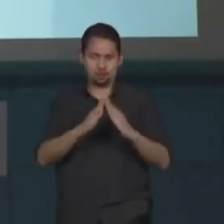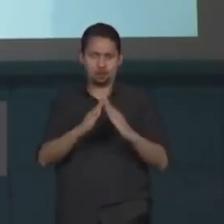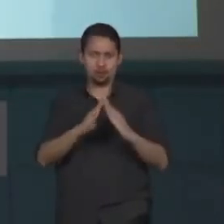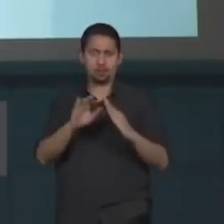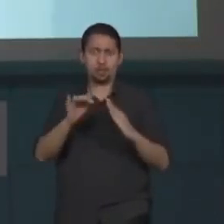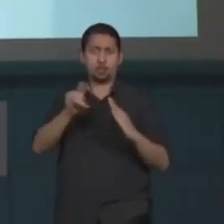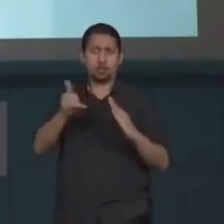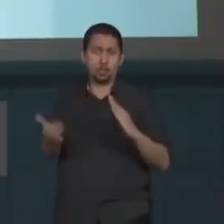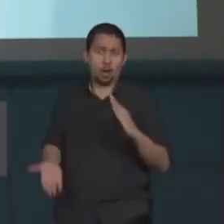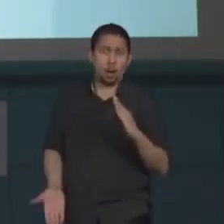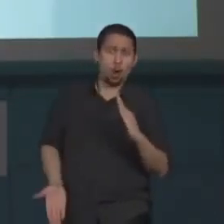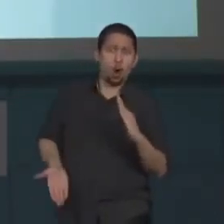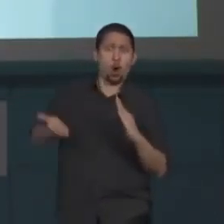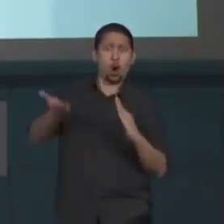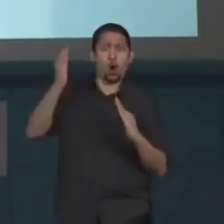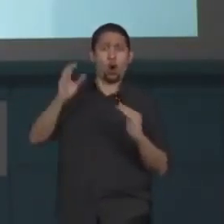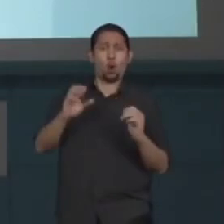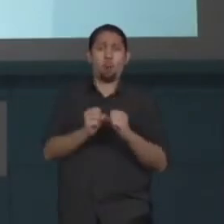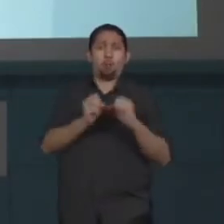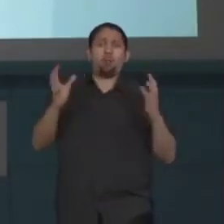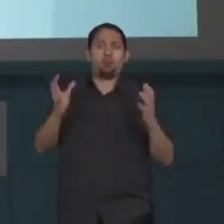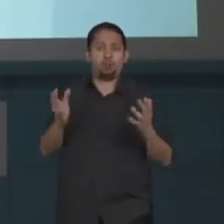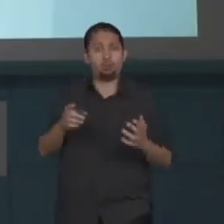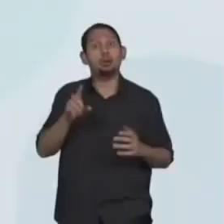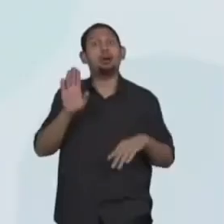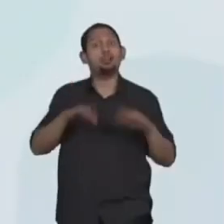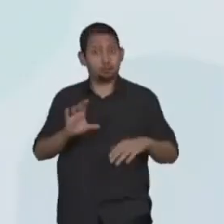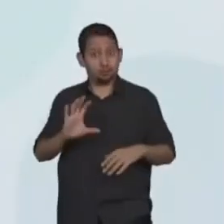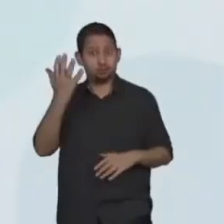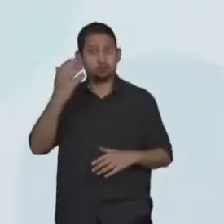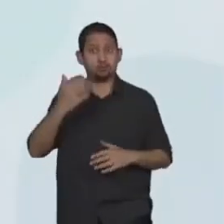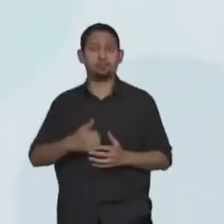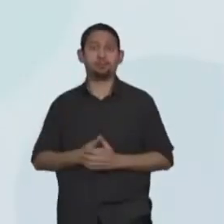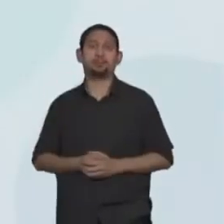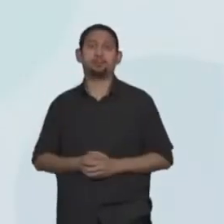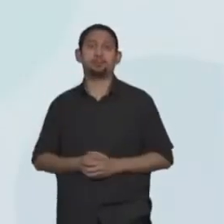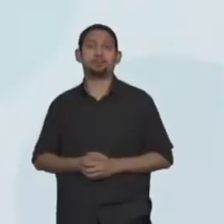isso que acontece quando queima, a voltagem aumentou demais.